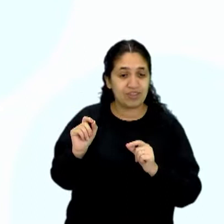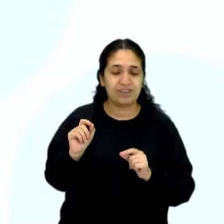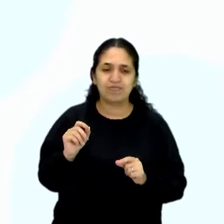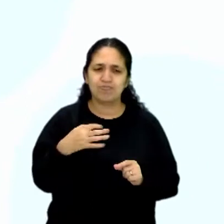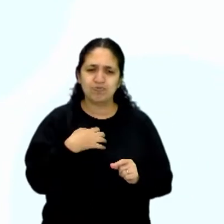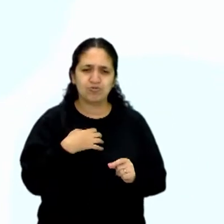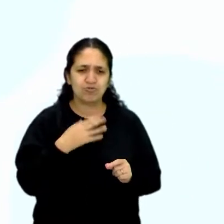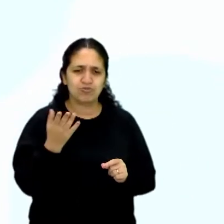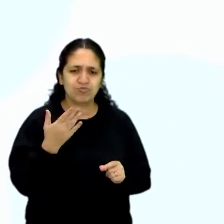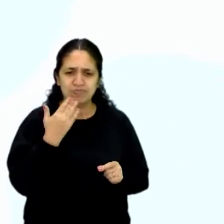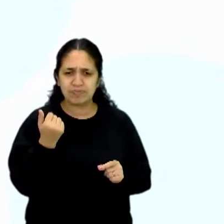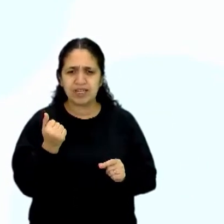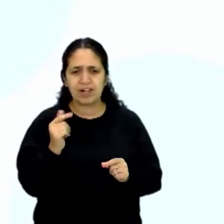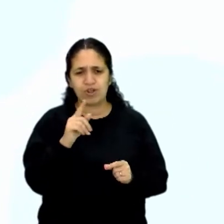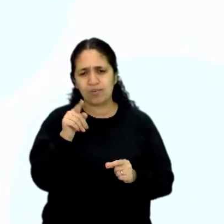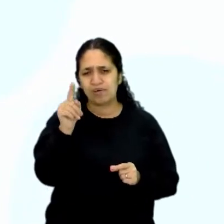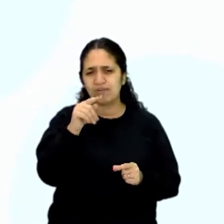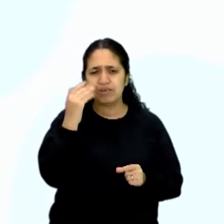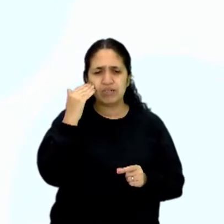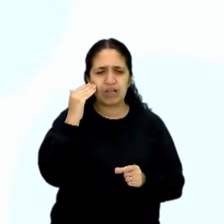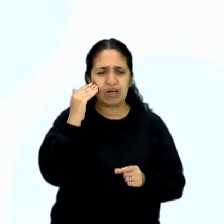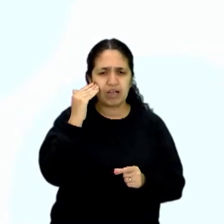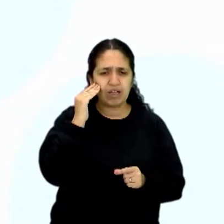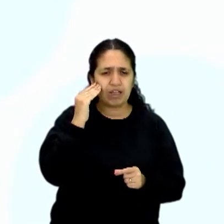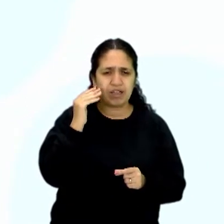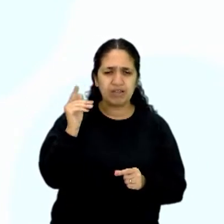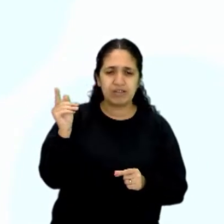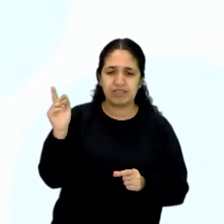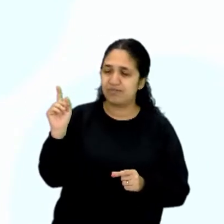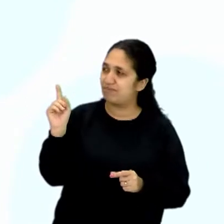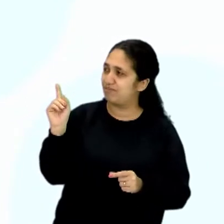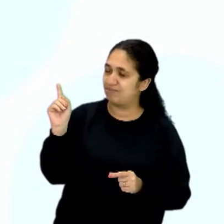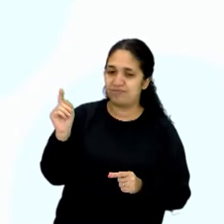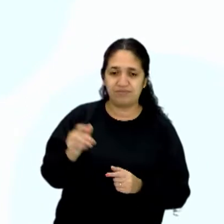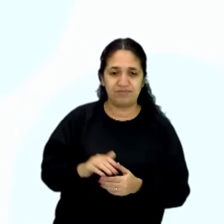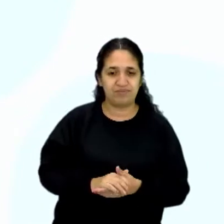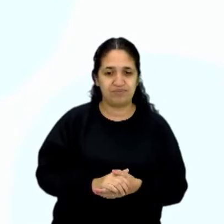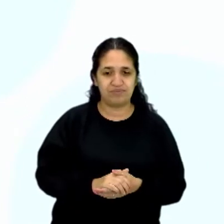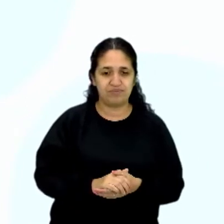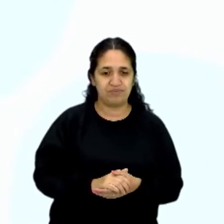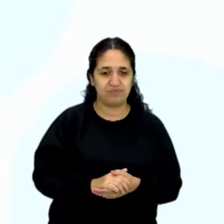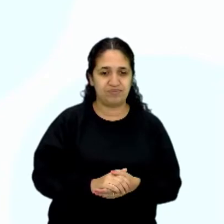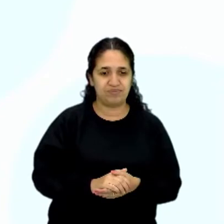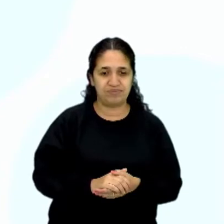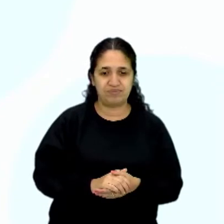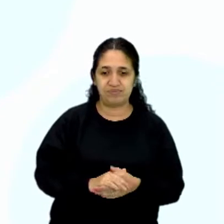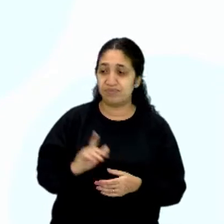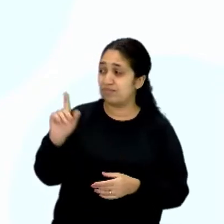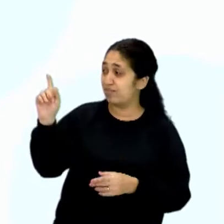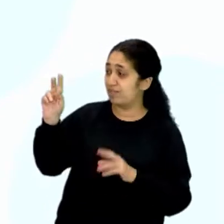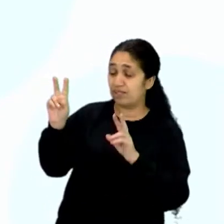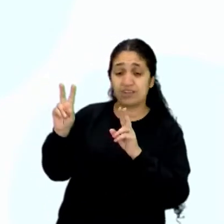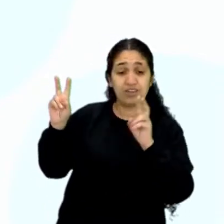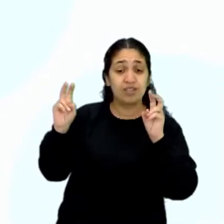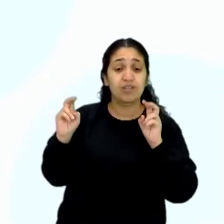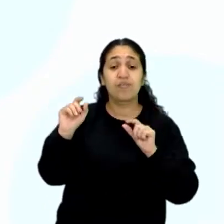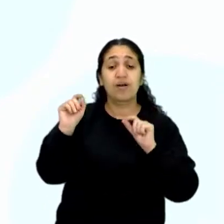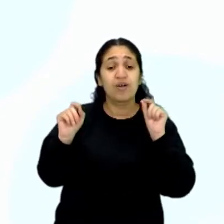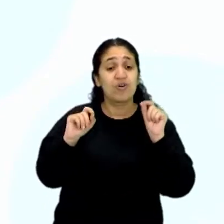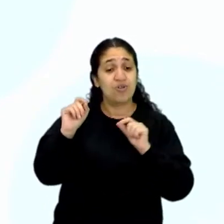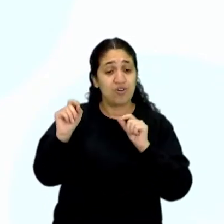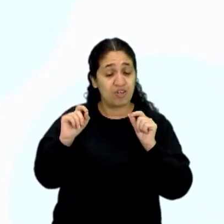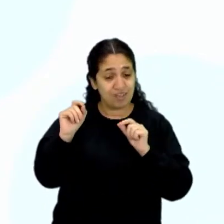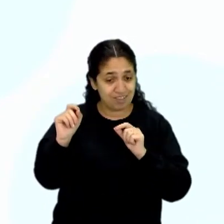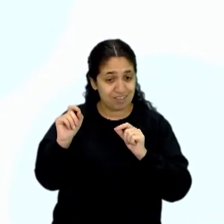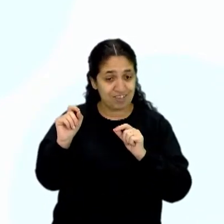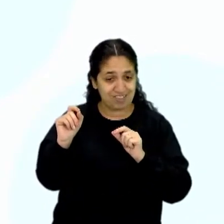forma melhor para vocês, porque acabou apagando. As aspas aqui, nesse caso, é para marcar o que a gente já